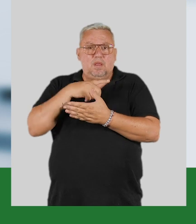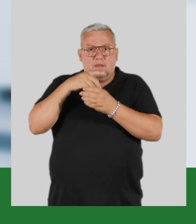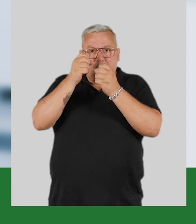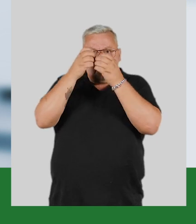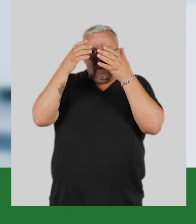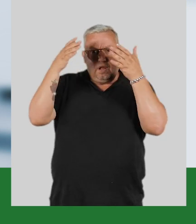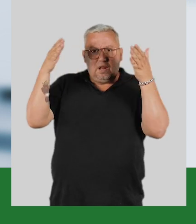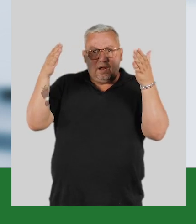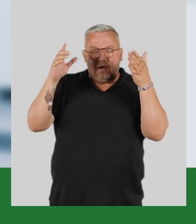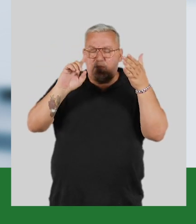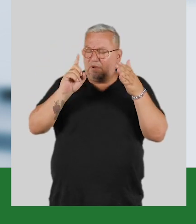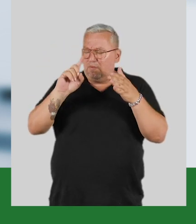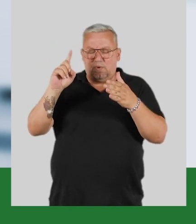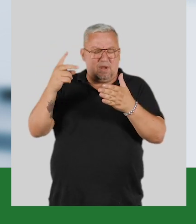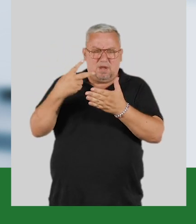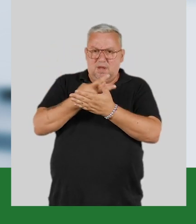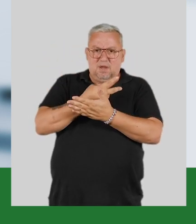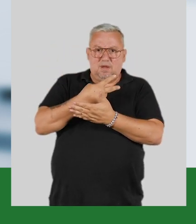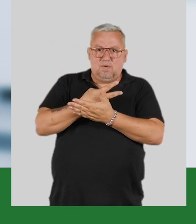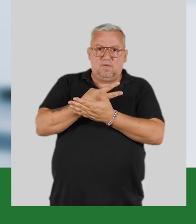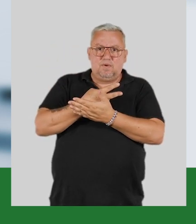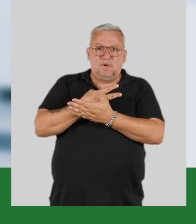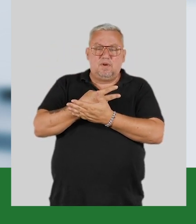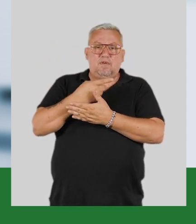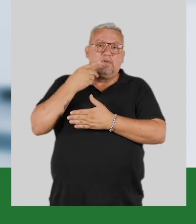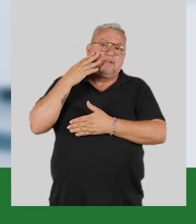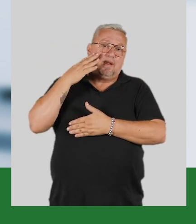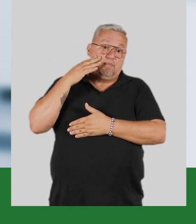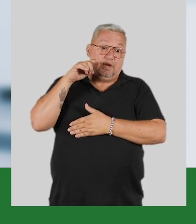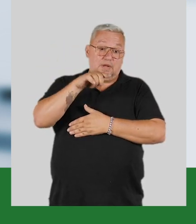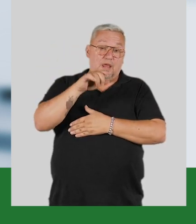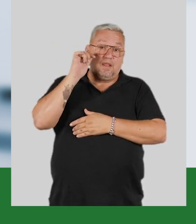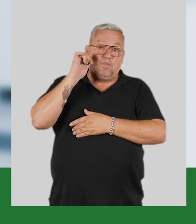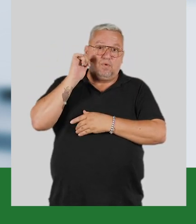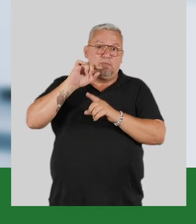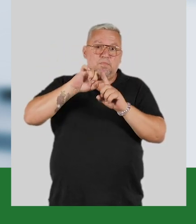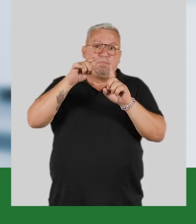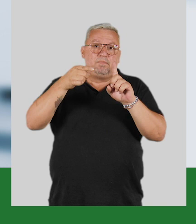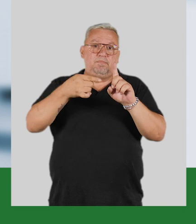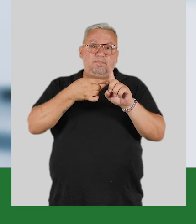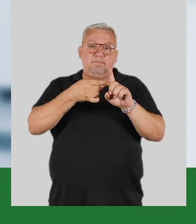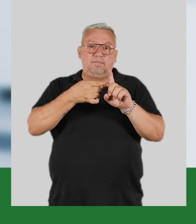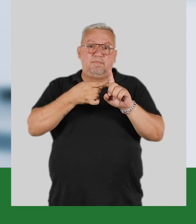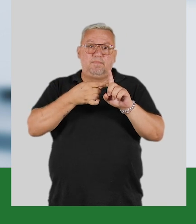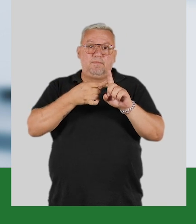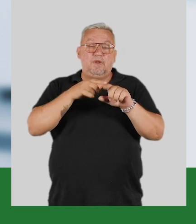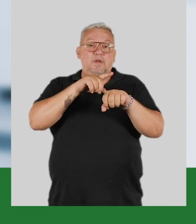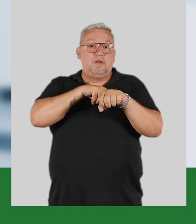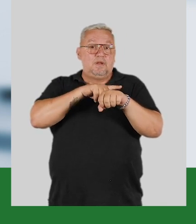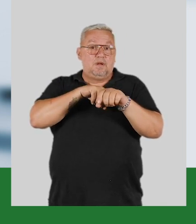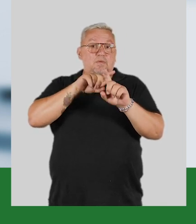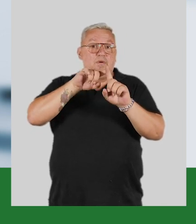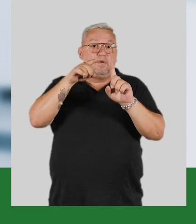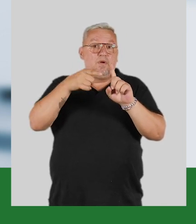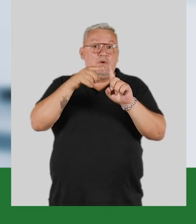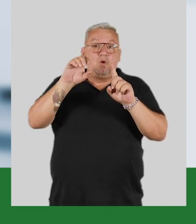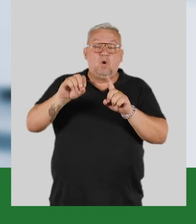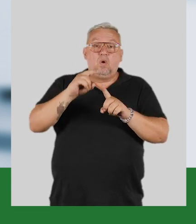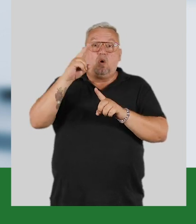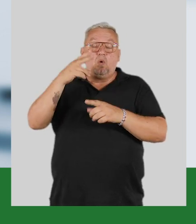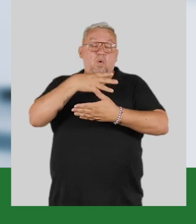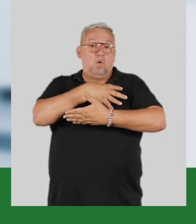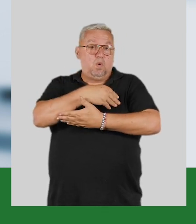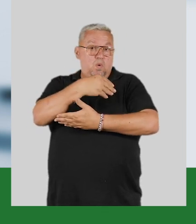não seja um erro, o sistema de vigilância vai saber que aquela mulher recebeu a vacina em período de gestação ou em período